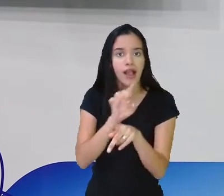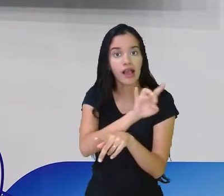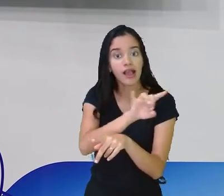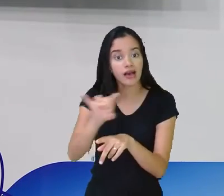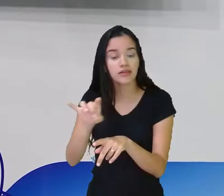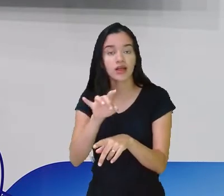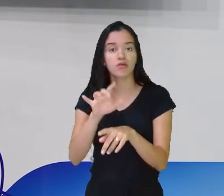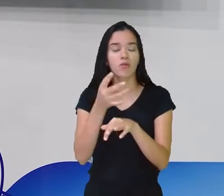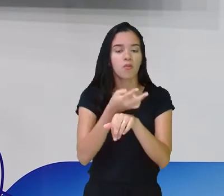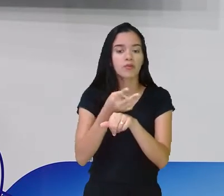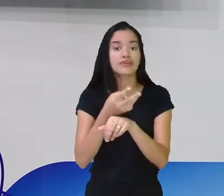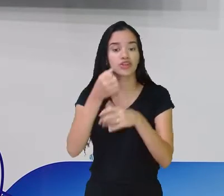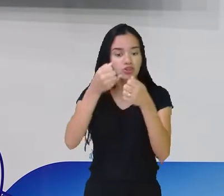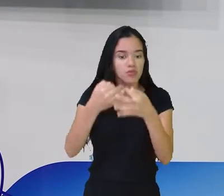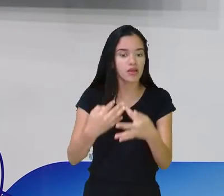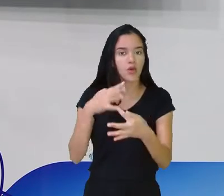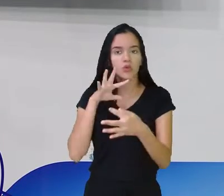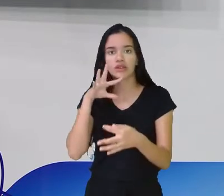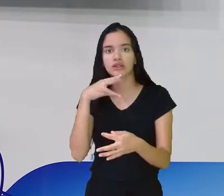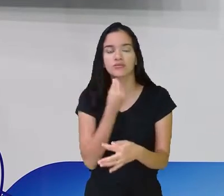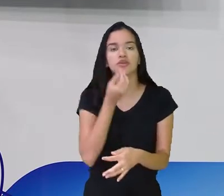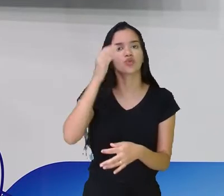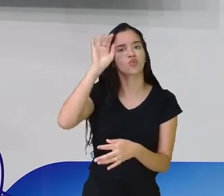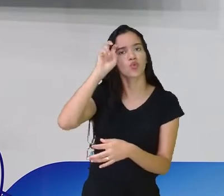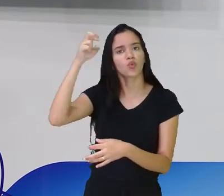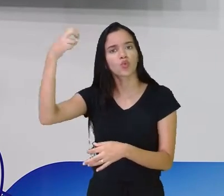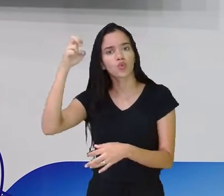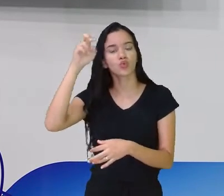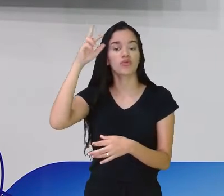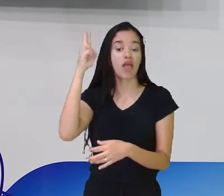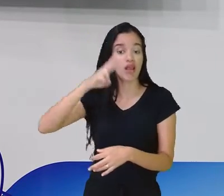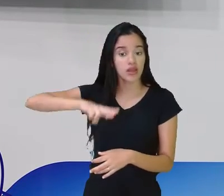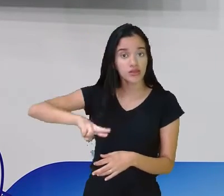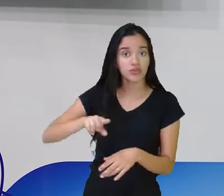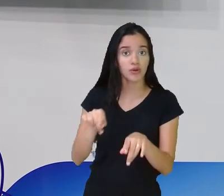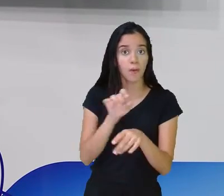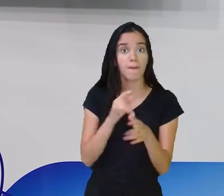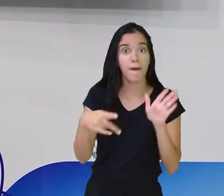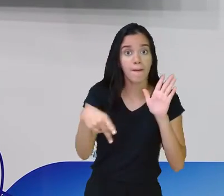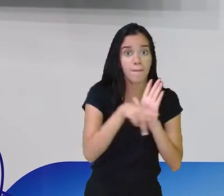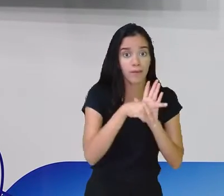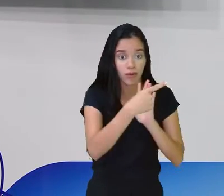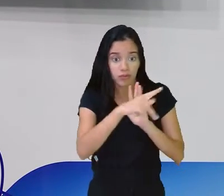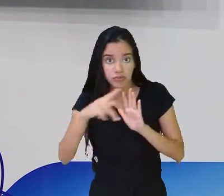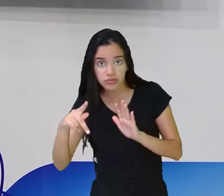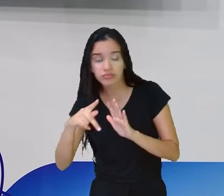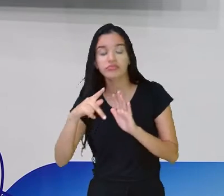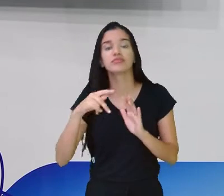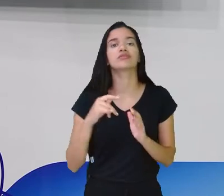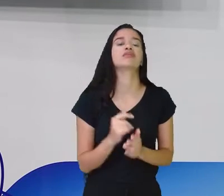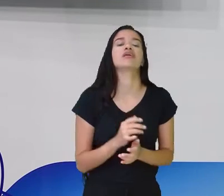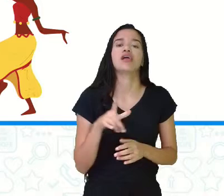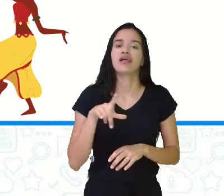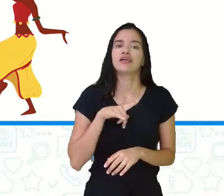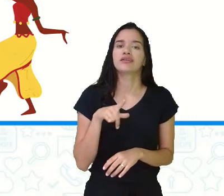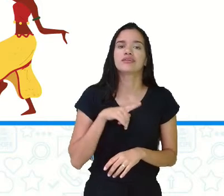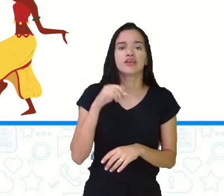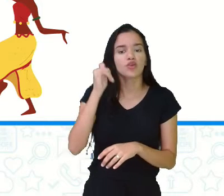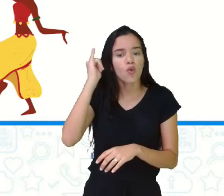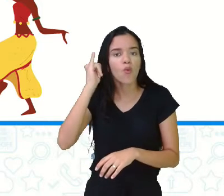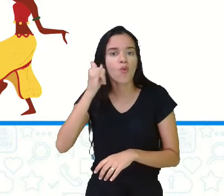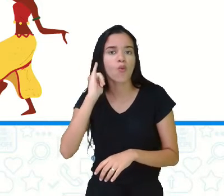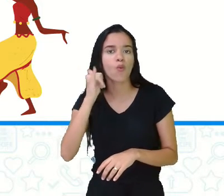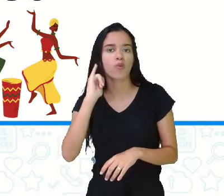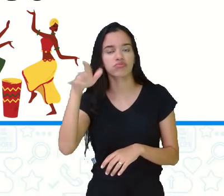ali dentro do seu conhecimento, da sua cultura, da sua crença, e o conto africano tem muito disso, não é? De contar